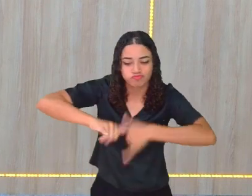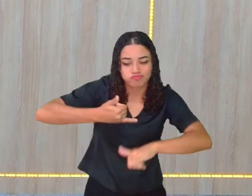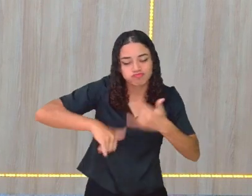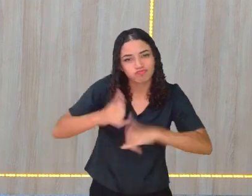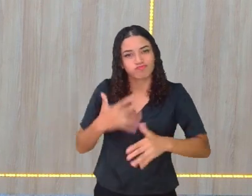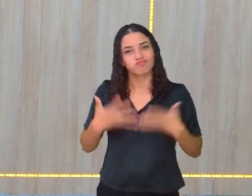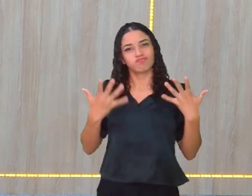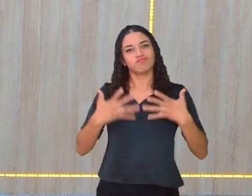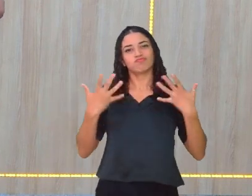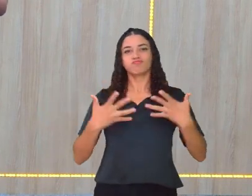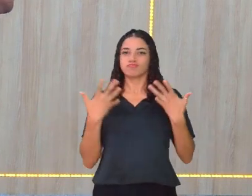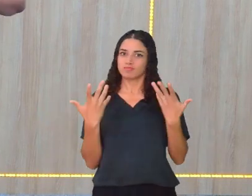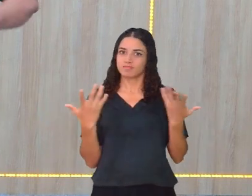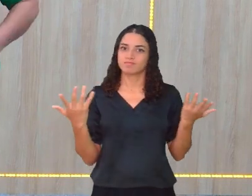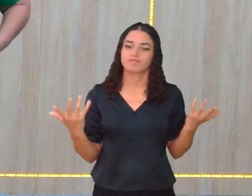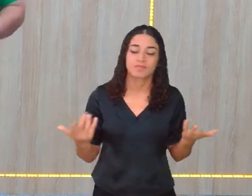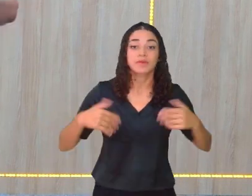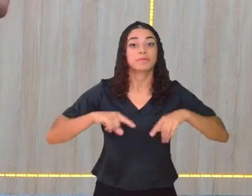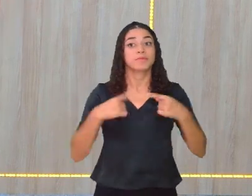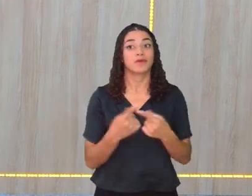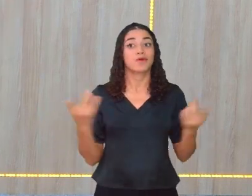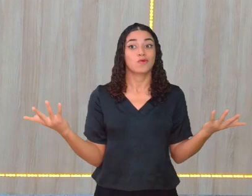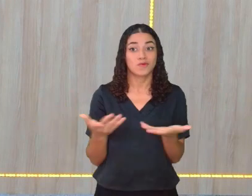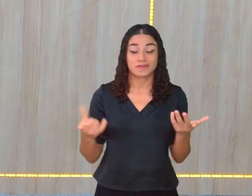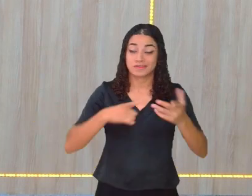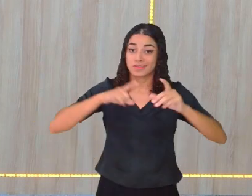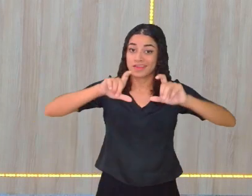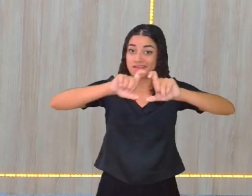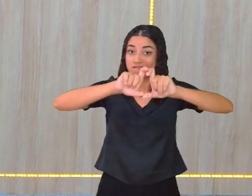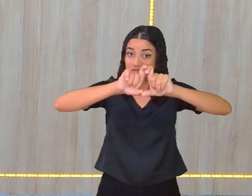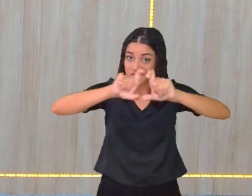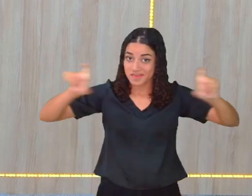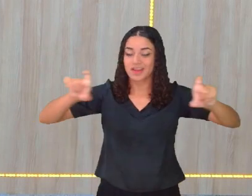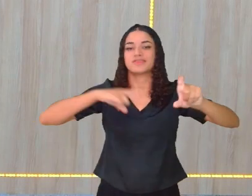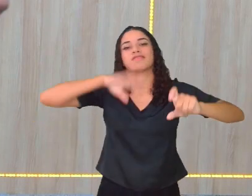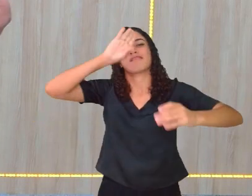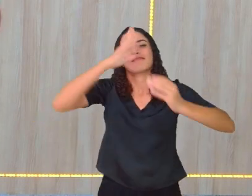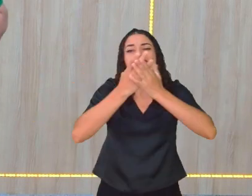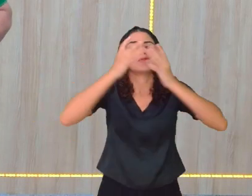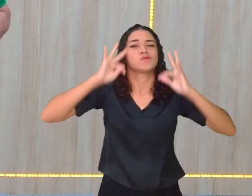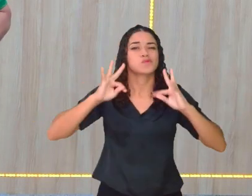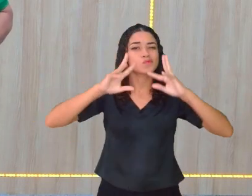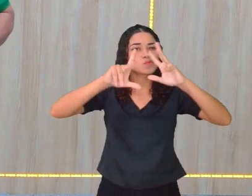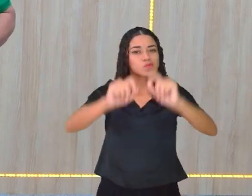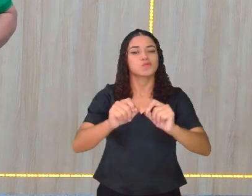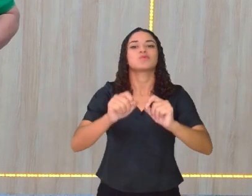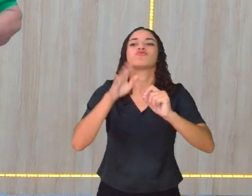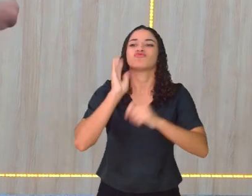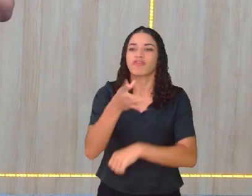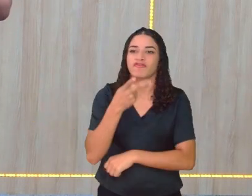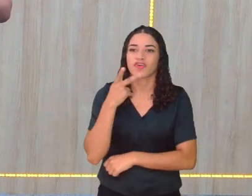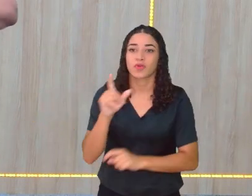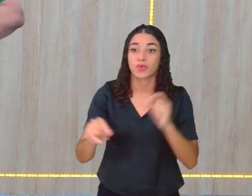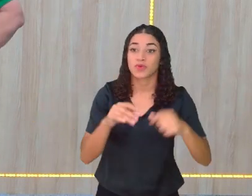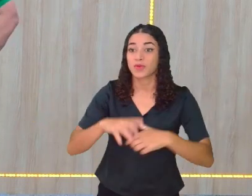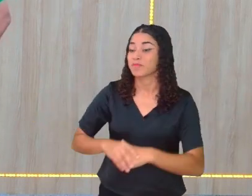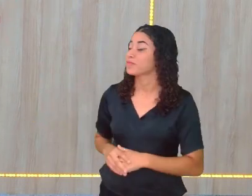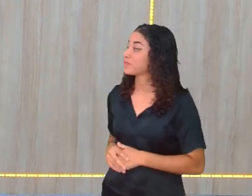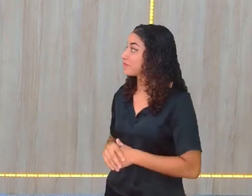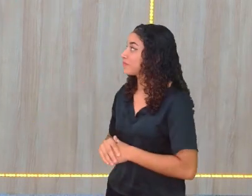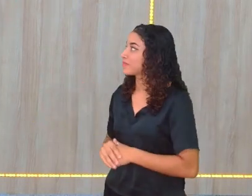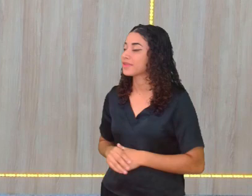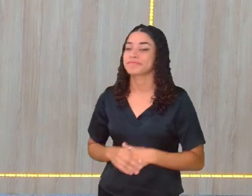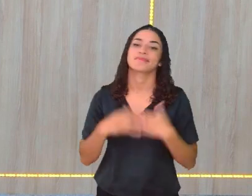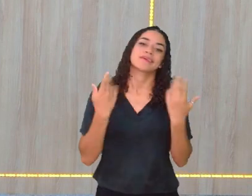da nossa torcida. E hoje eu trouxe uma frase que eu acredito que muitos de vocês pronunciam, mesmo sabendo